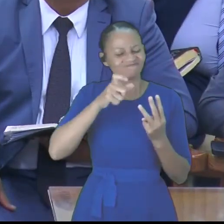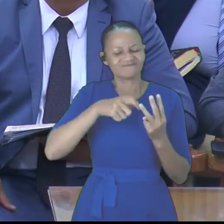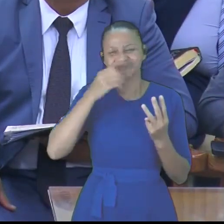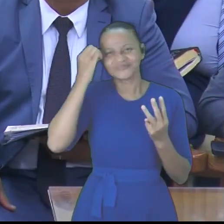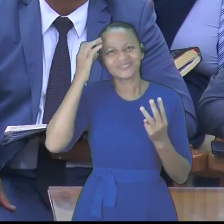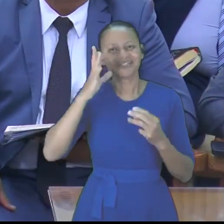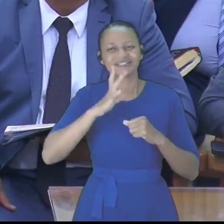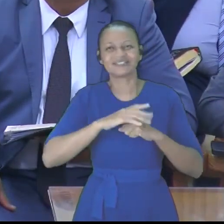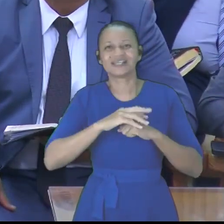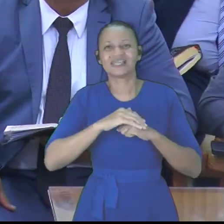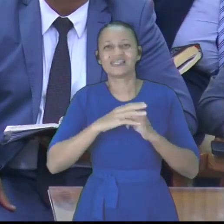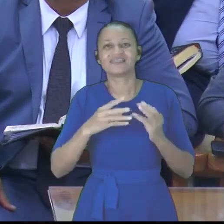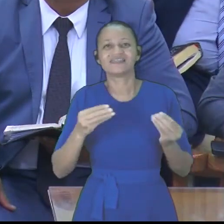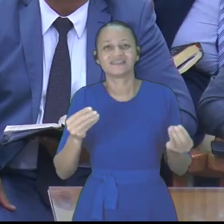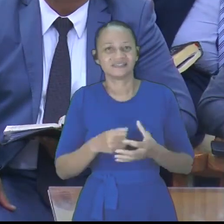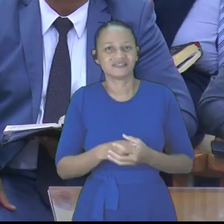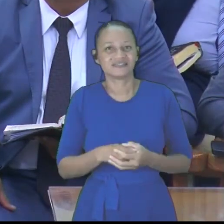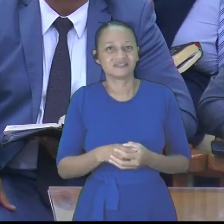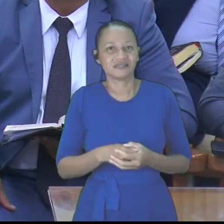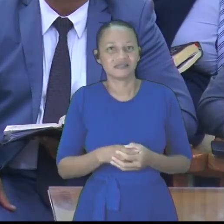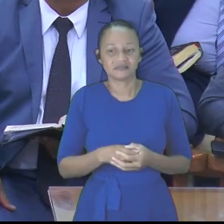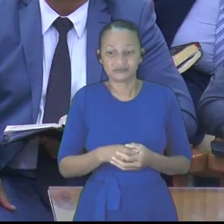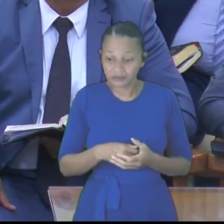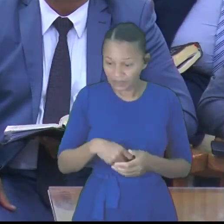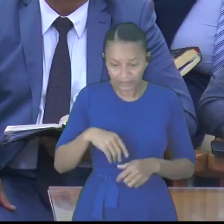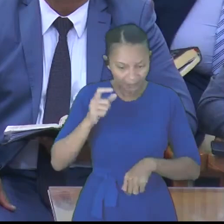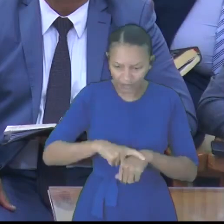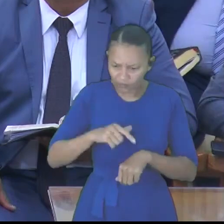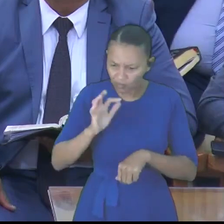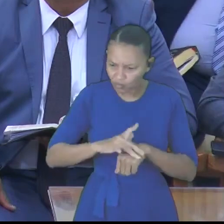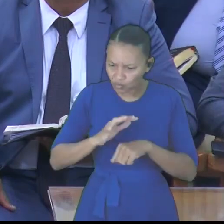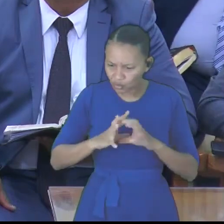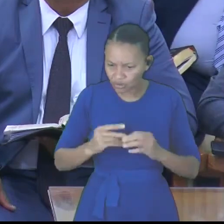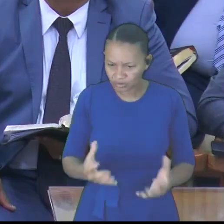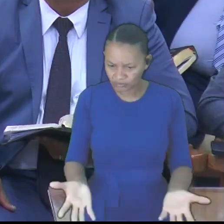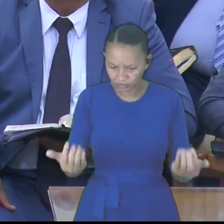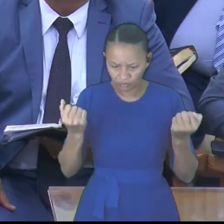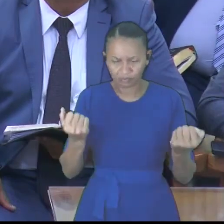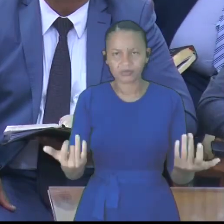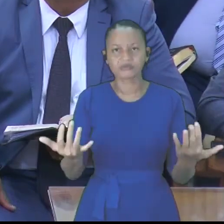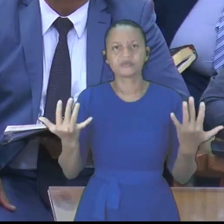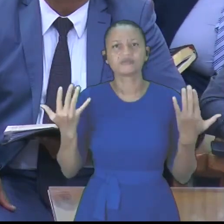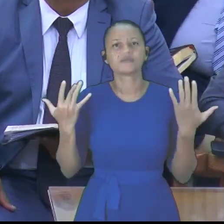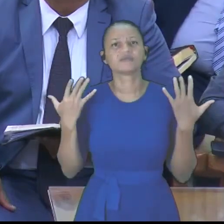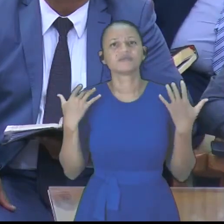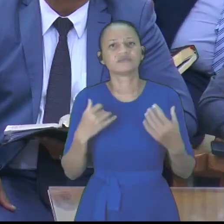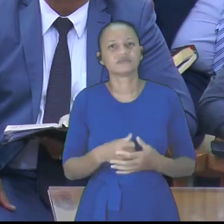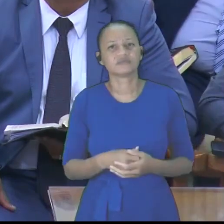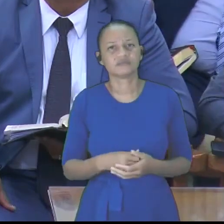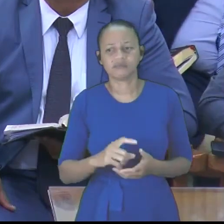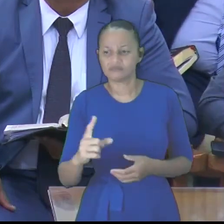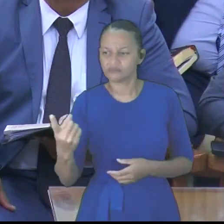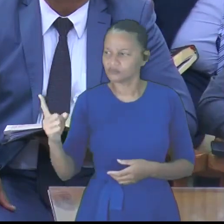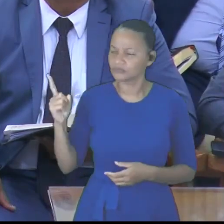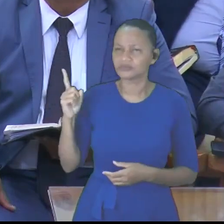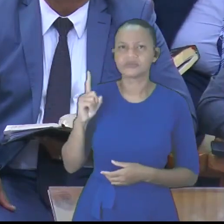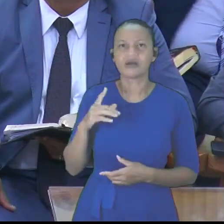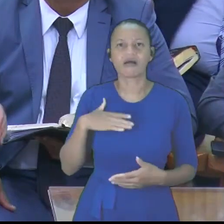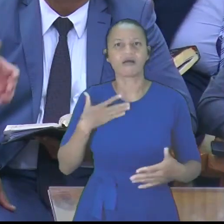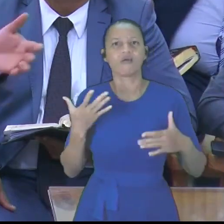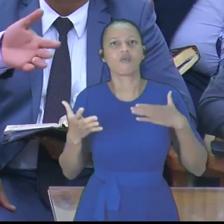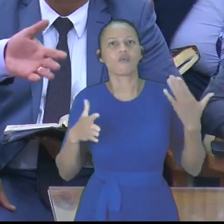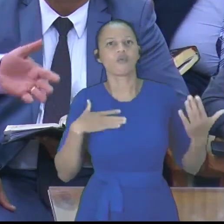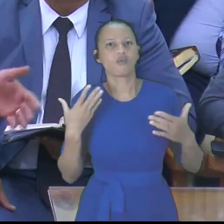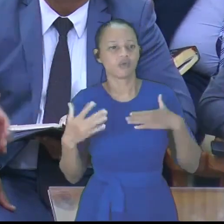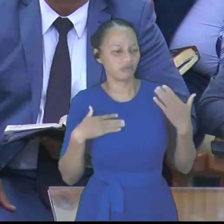enfermos. E naquele tempo disse assim: quem foi curado suba. Na mesma hora, quem foi curado suba. Aí ele subiu e todo mundo ficou assombrado, porque